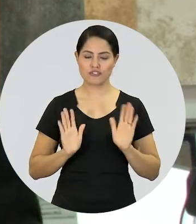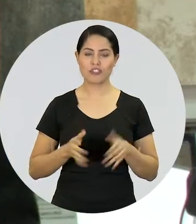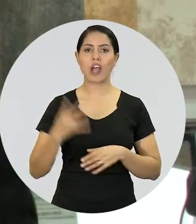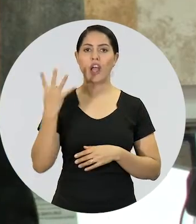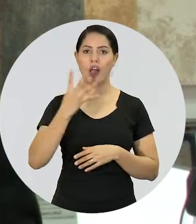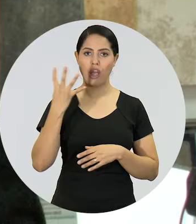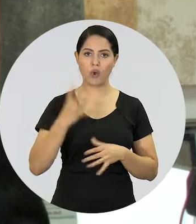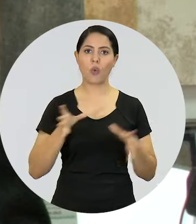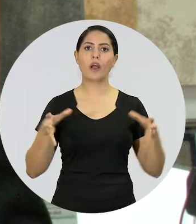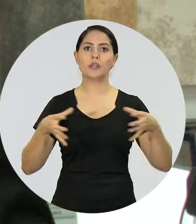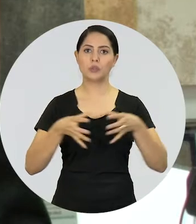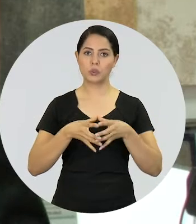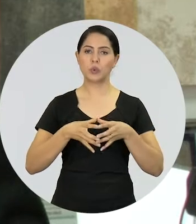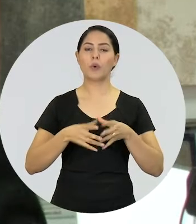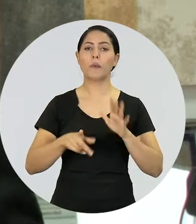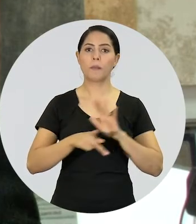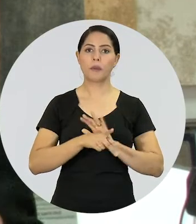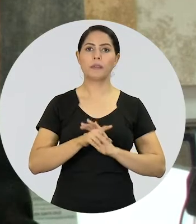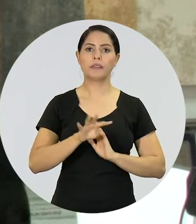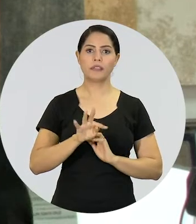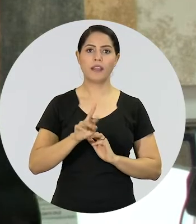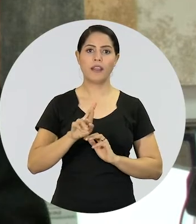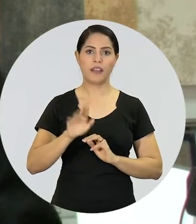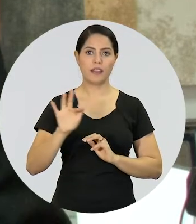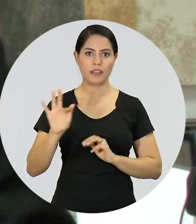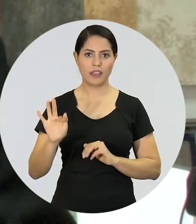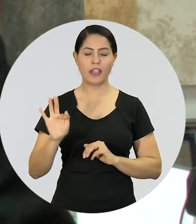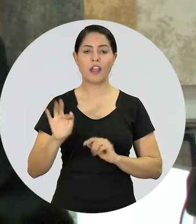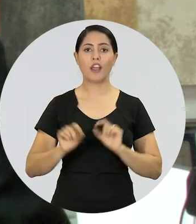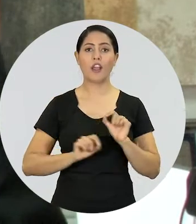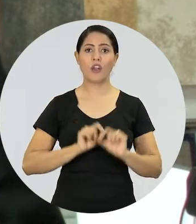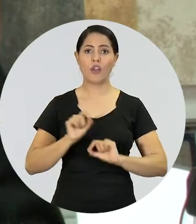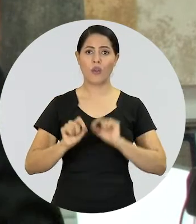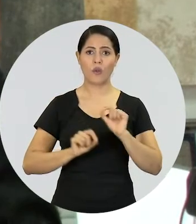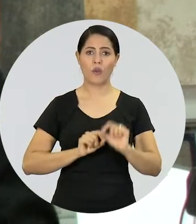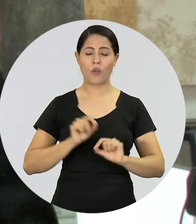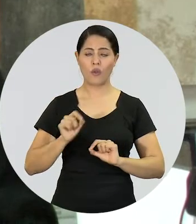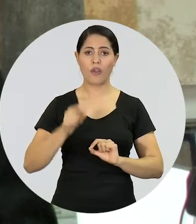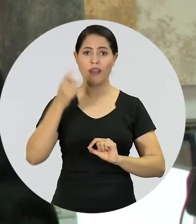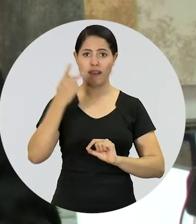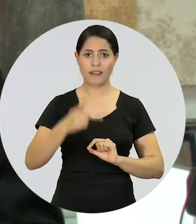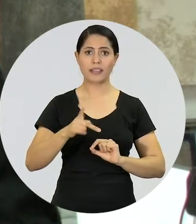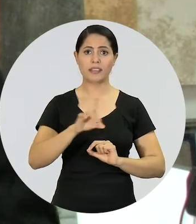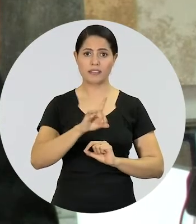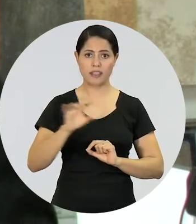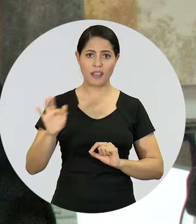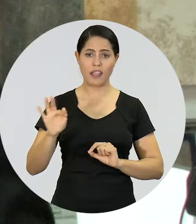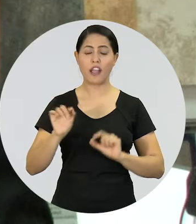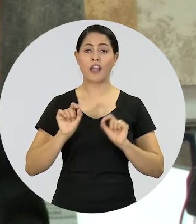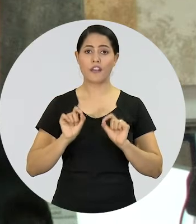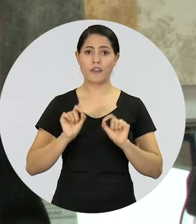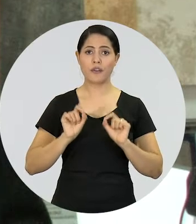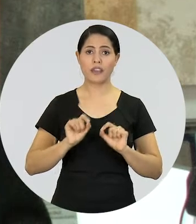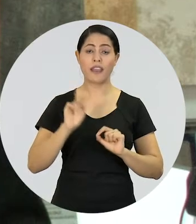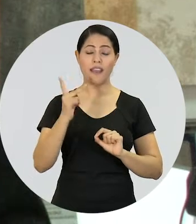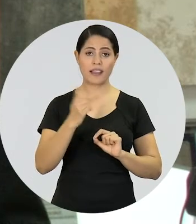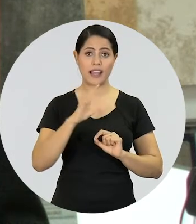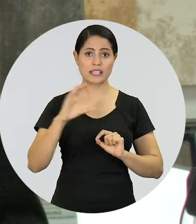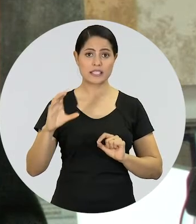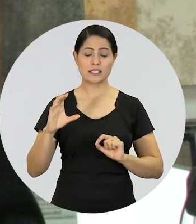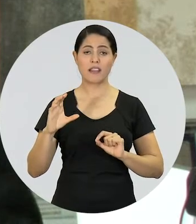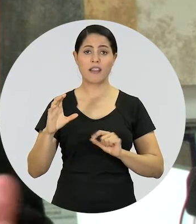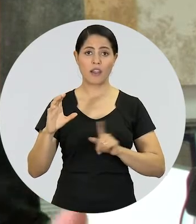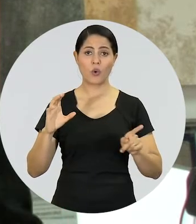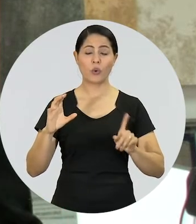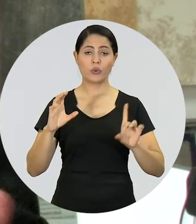A quarta turma do Tribunal Regional Federal da Primeira Região, aqui em Brasília, em habeas corpus, sustentado pelo nosso colega Délio Lins